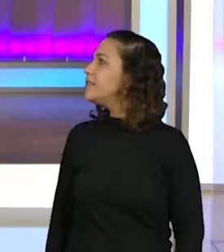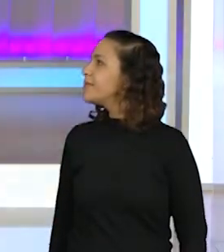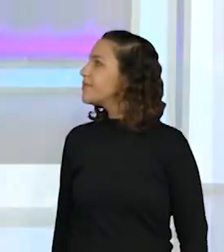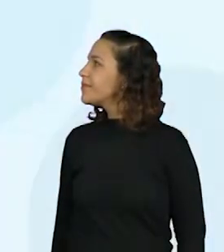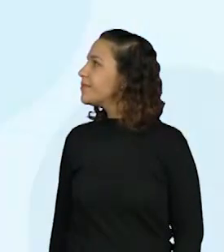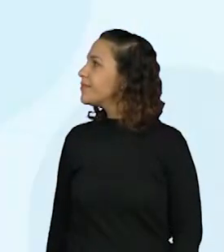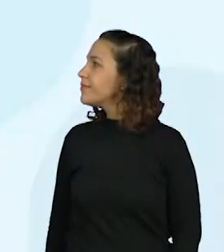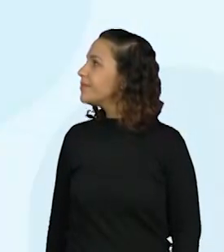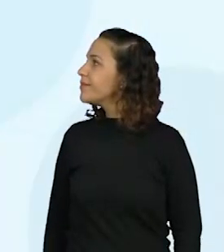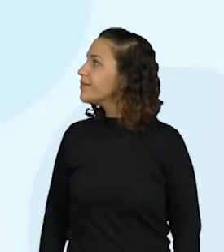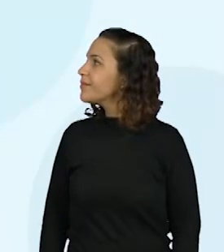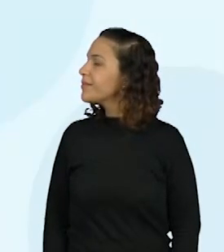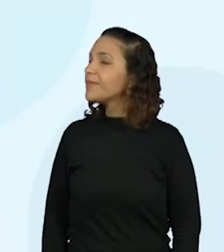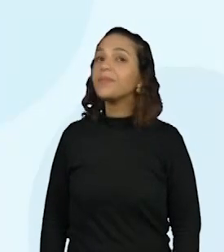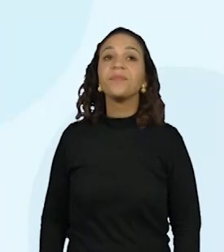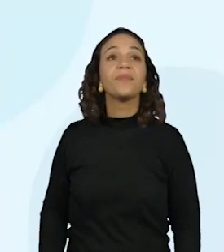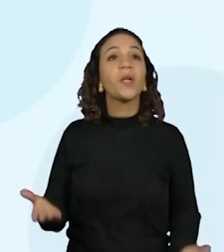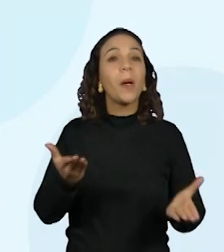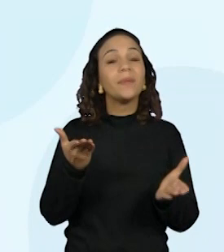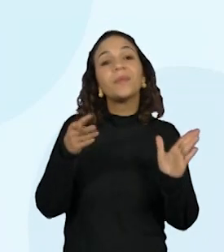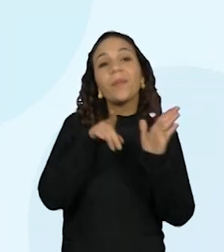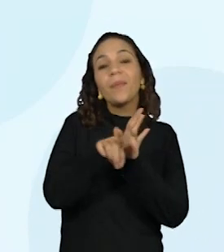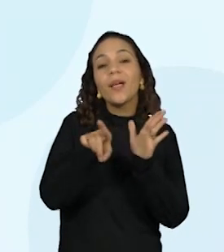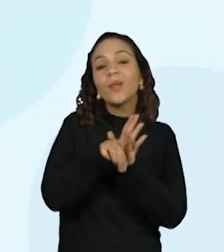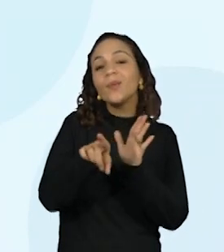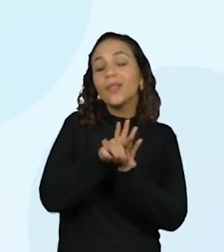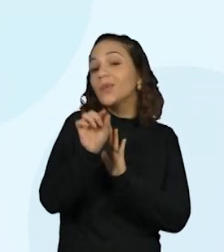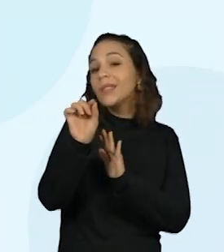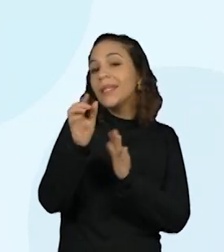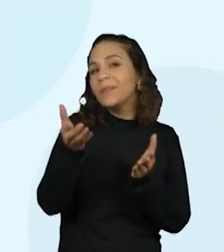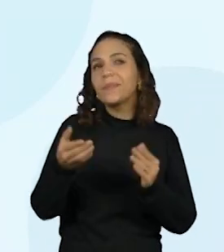Saberemos das perguntas na tela seguinte.